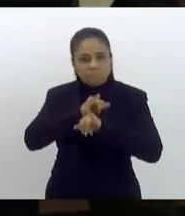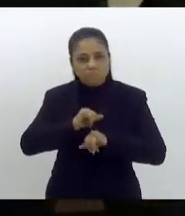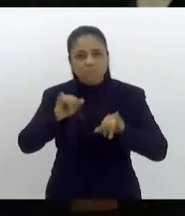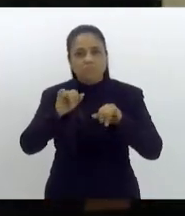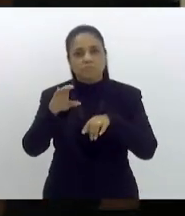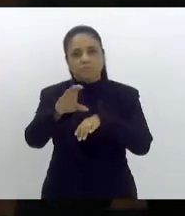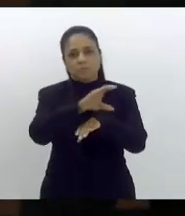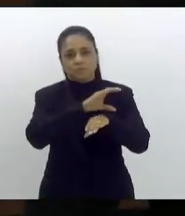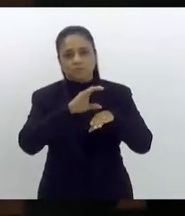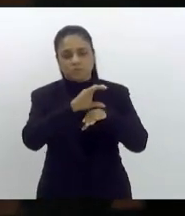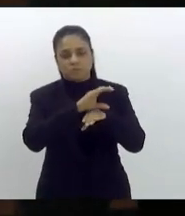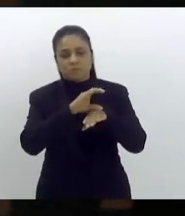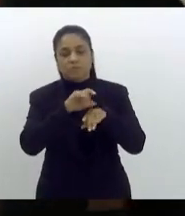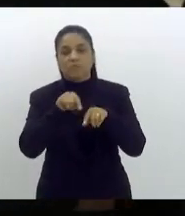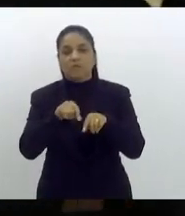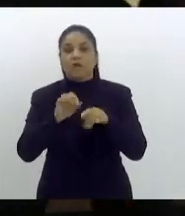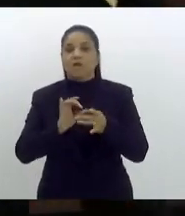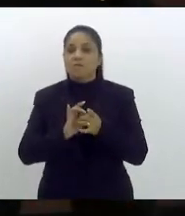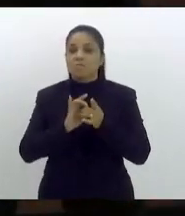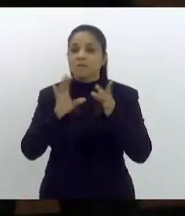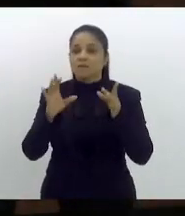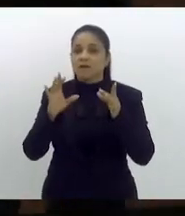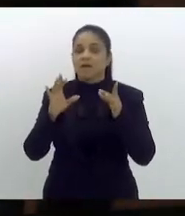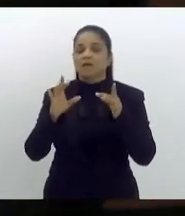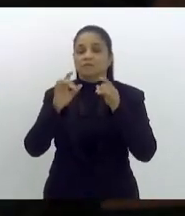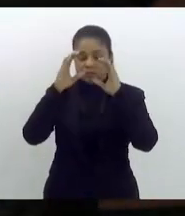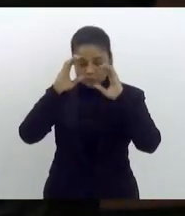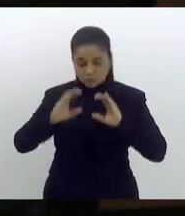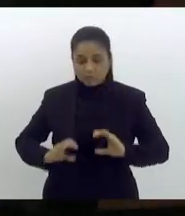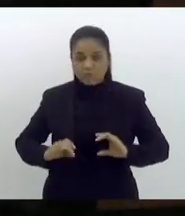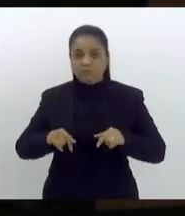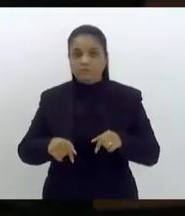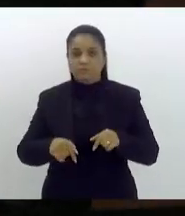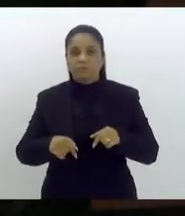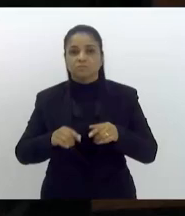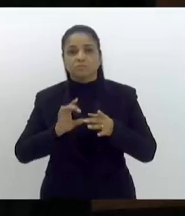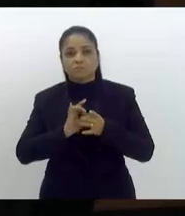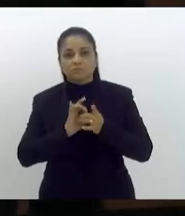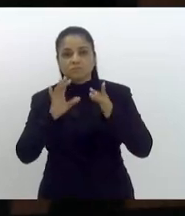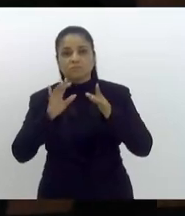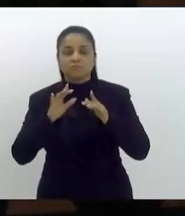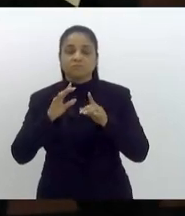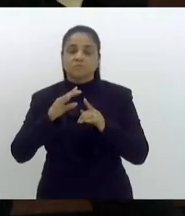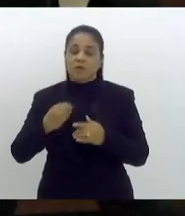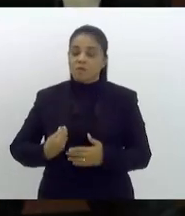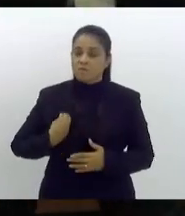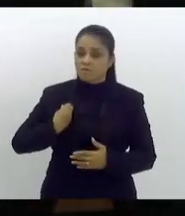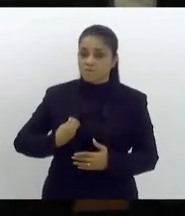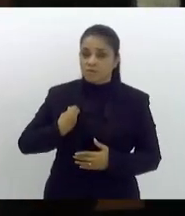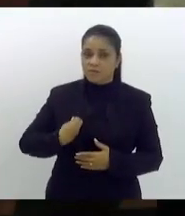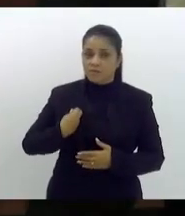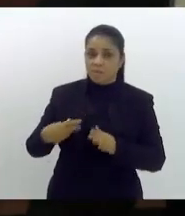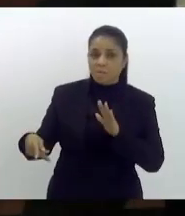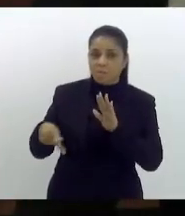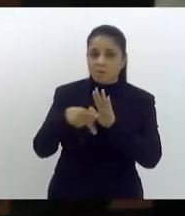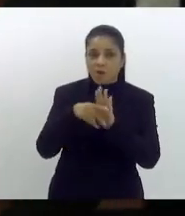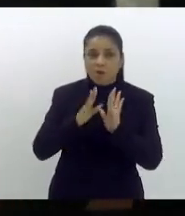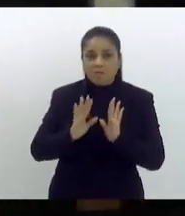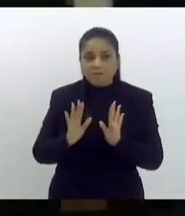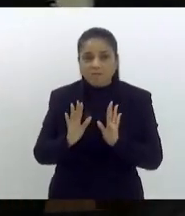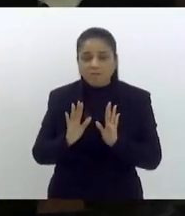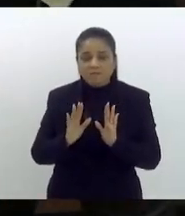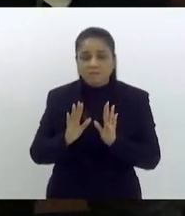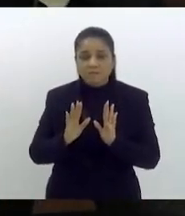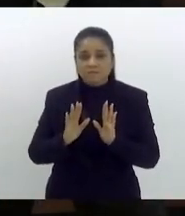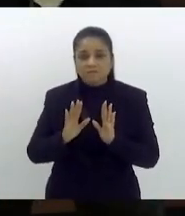a liberdade do indivíduo a luz da Constituição Federal poder dirigir a sua própria vida então eu não